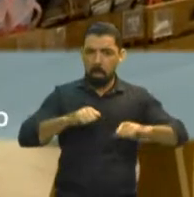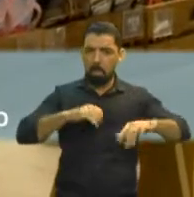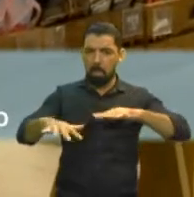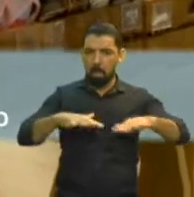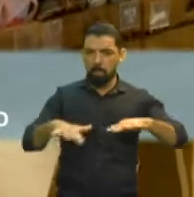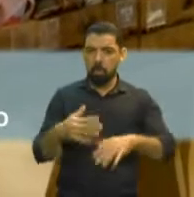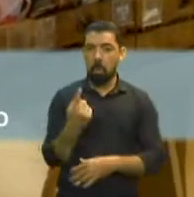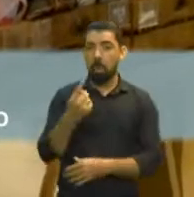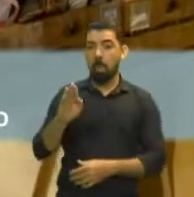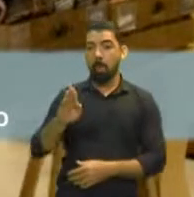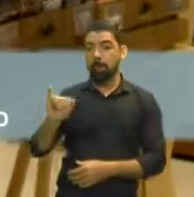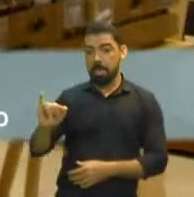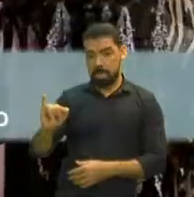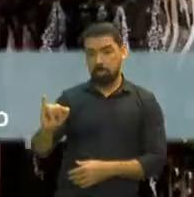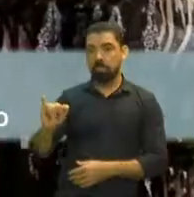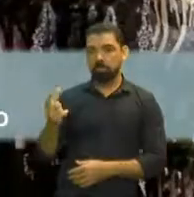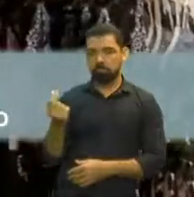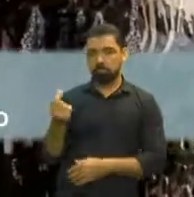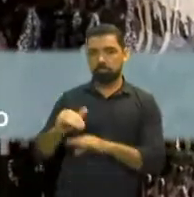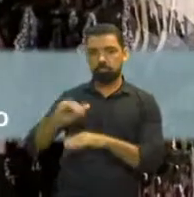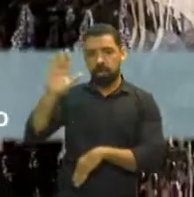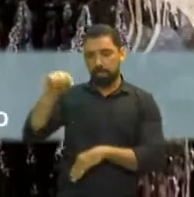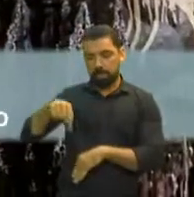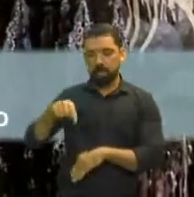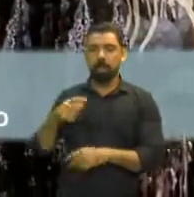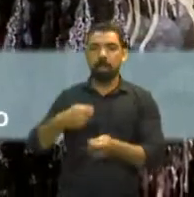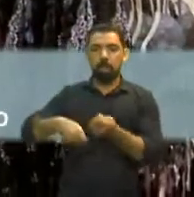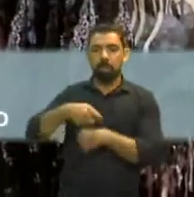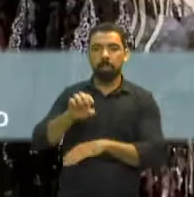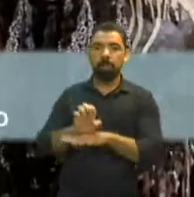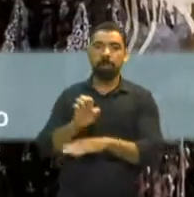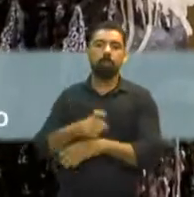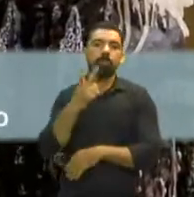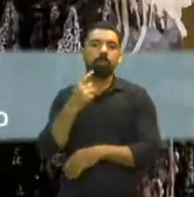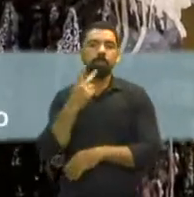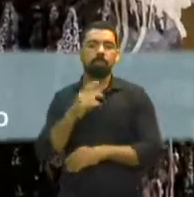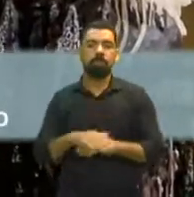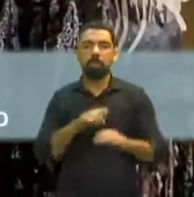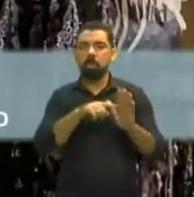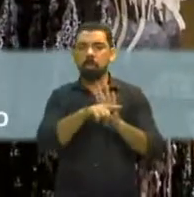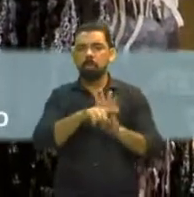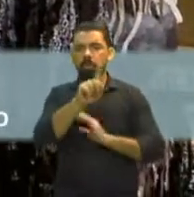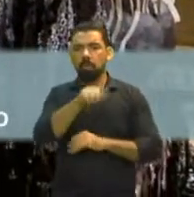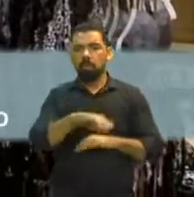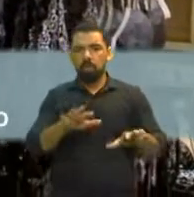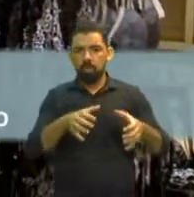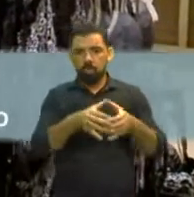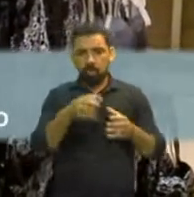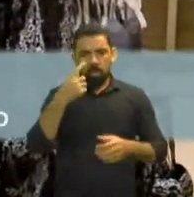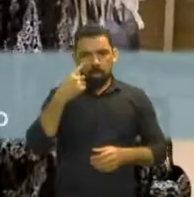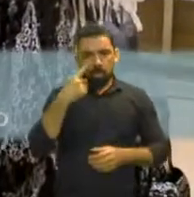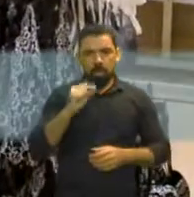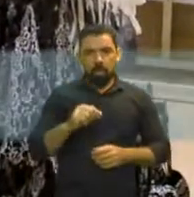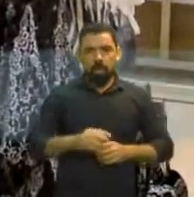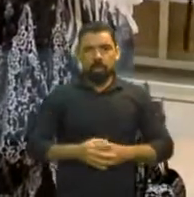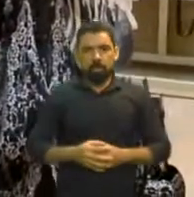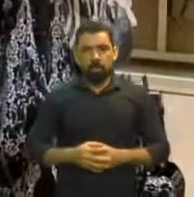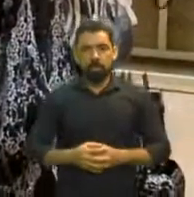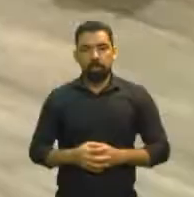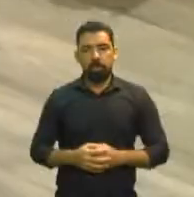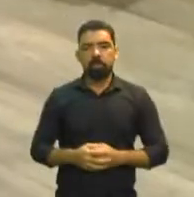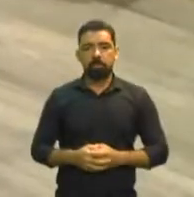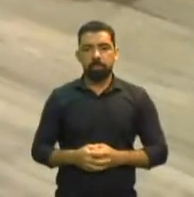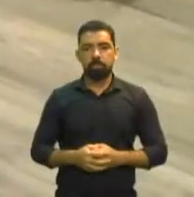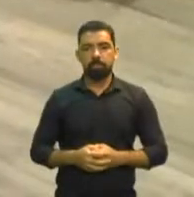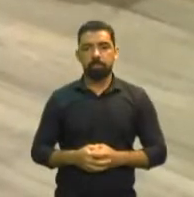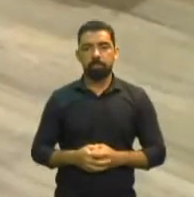na economia cearense. O índice é da Confederação Nacional do Comércio de Bens, Serviços e